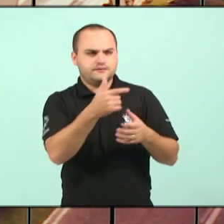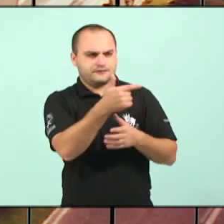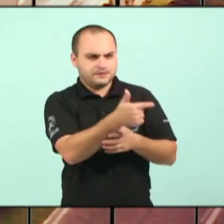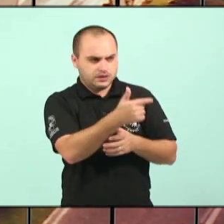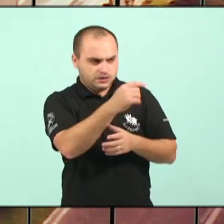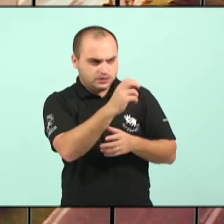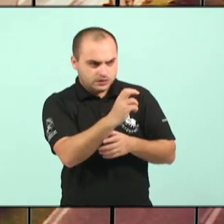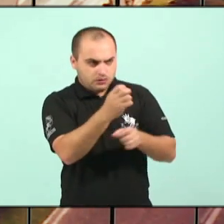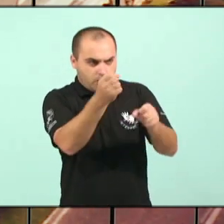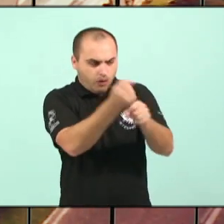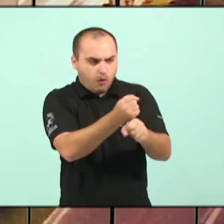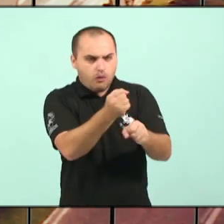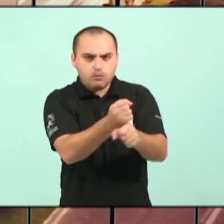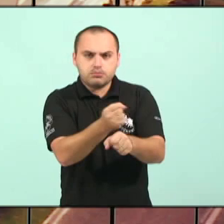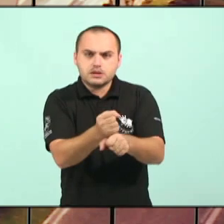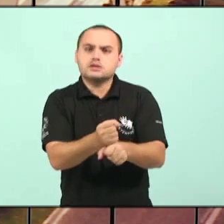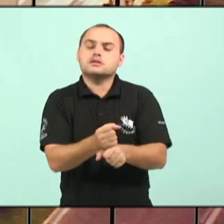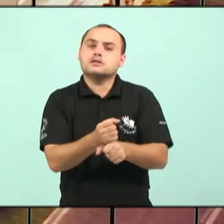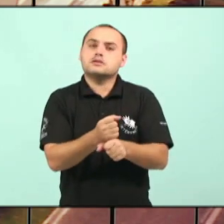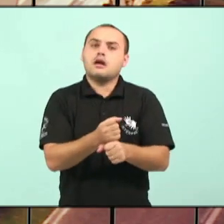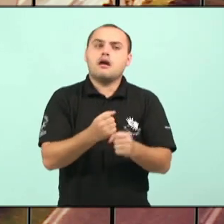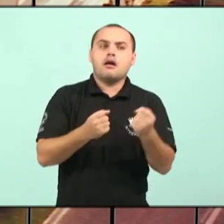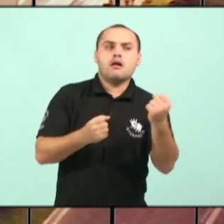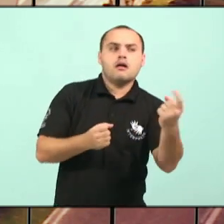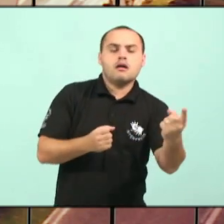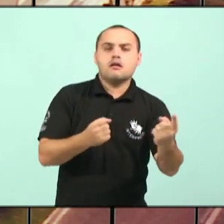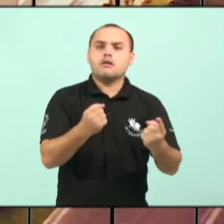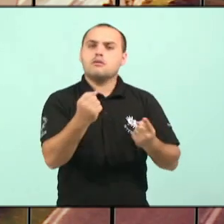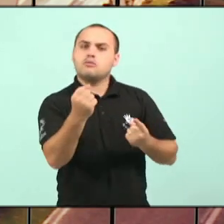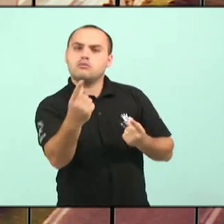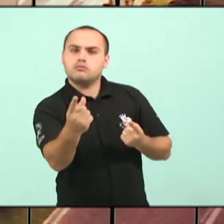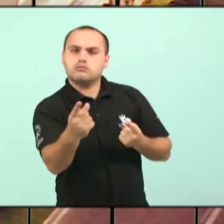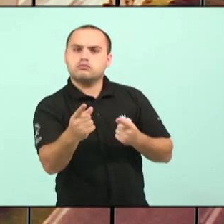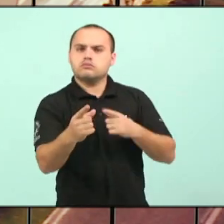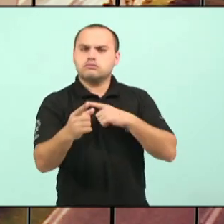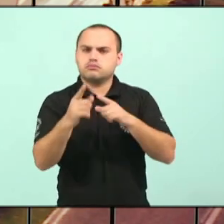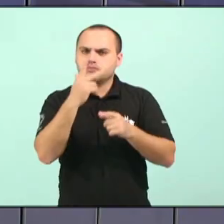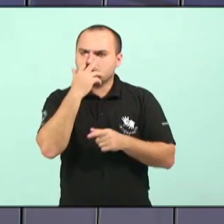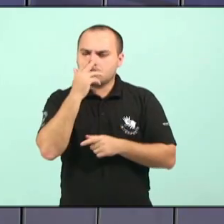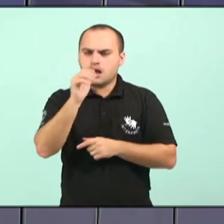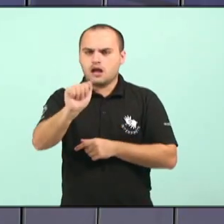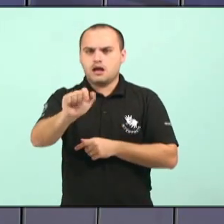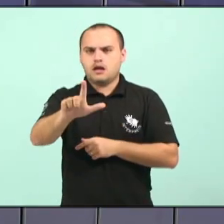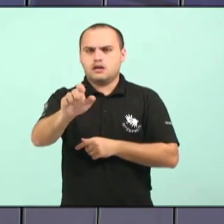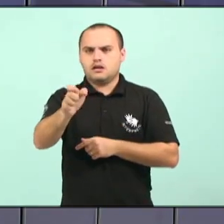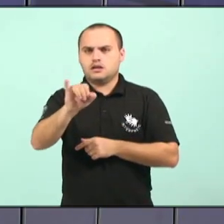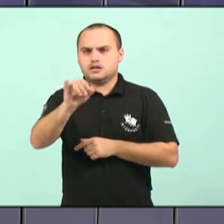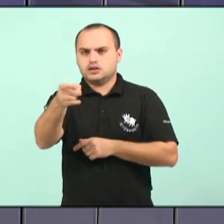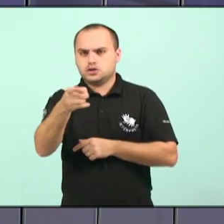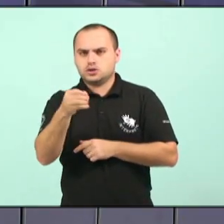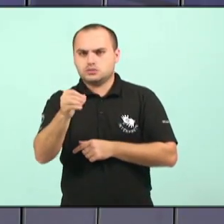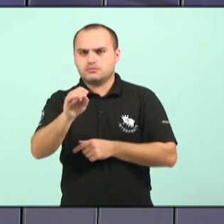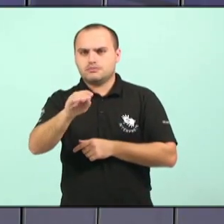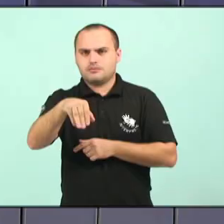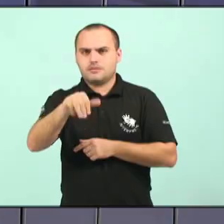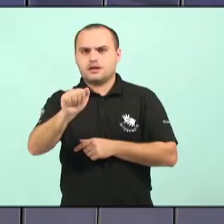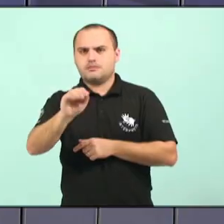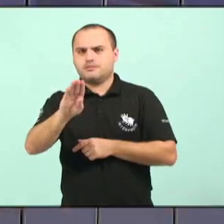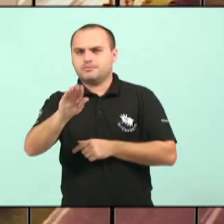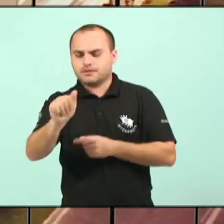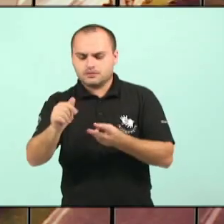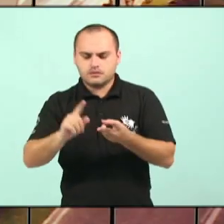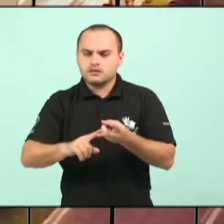25 obras, algumas, me parece que a Leixo Mapa e inicialmente agora